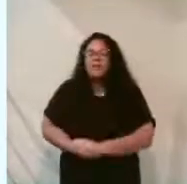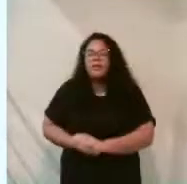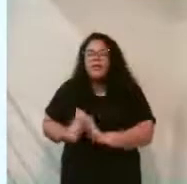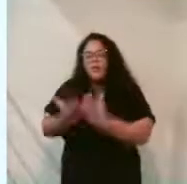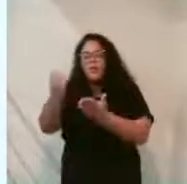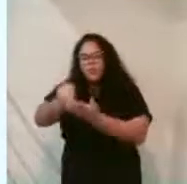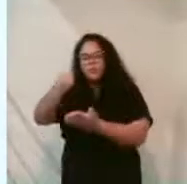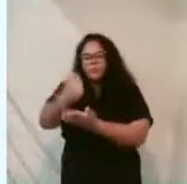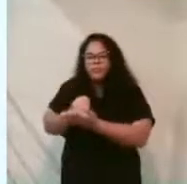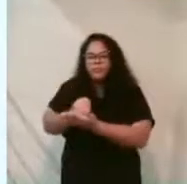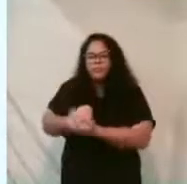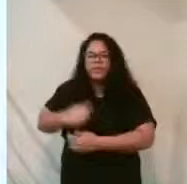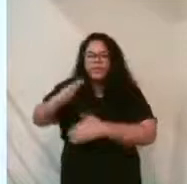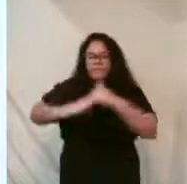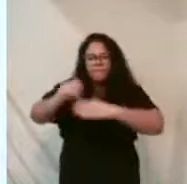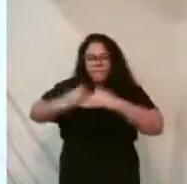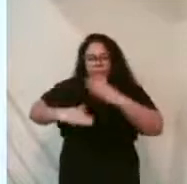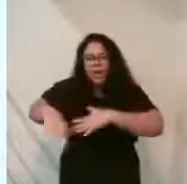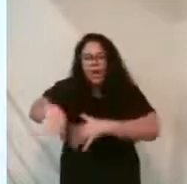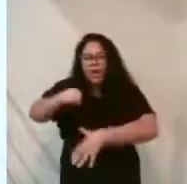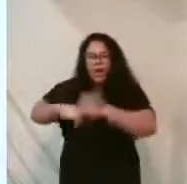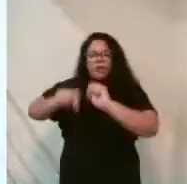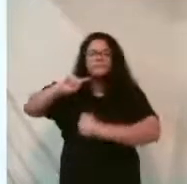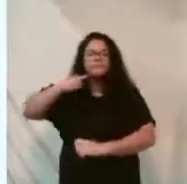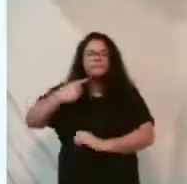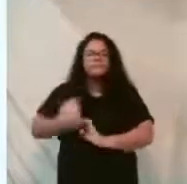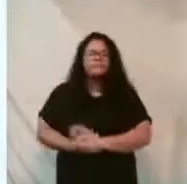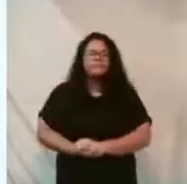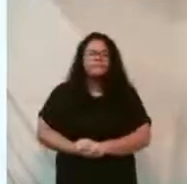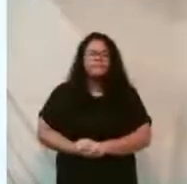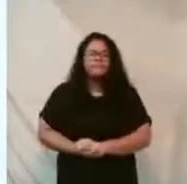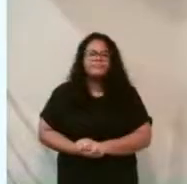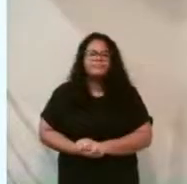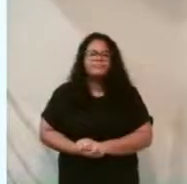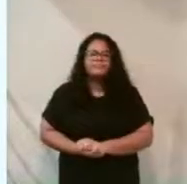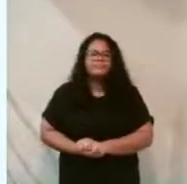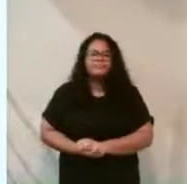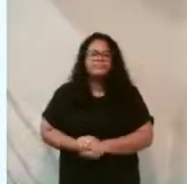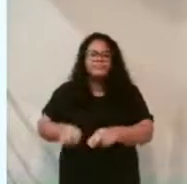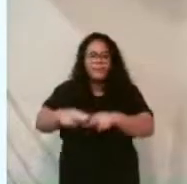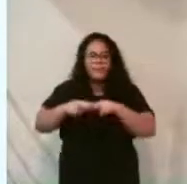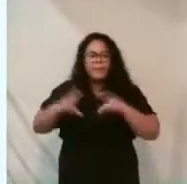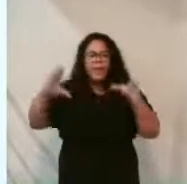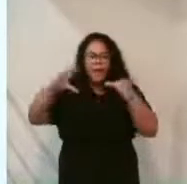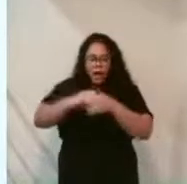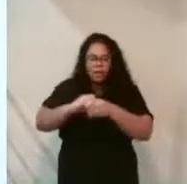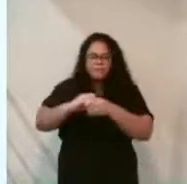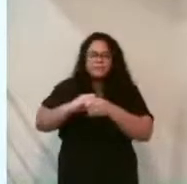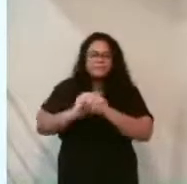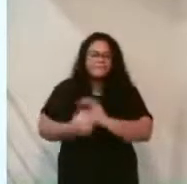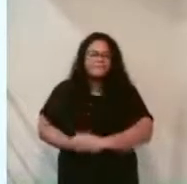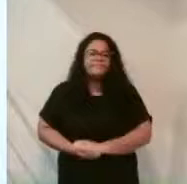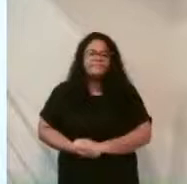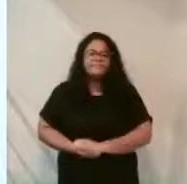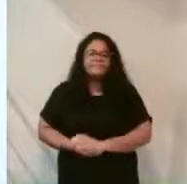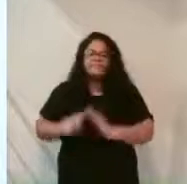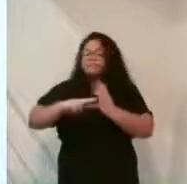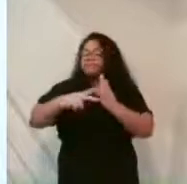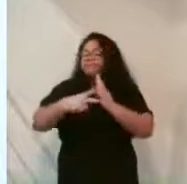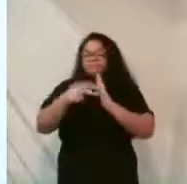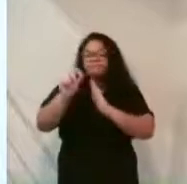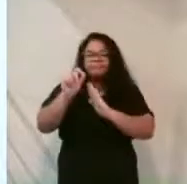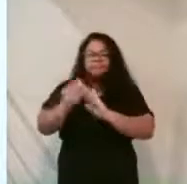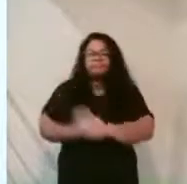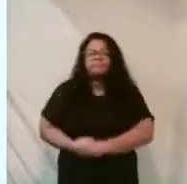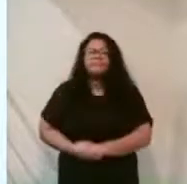catadoras e prestadores de serviços ambientais por via das cooperativas de catadores de materiais recicláveis. Ou seja,